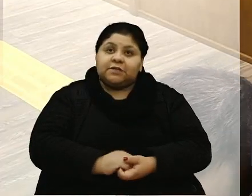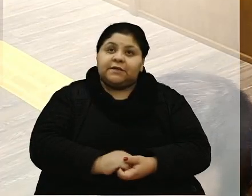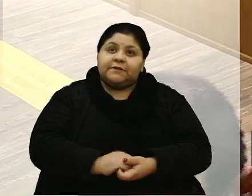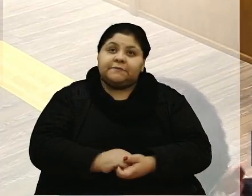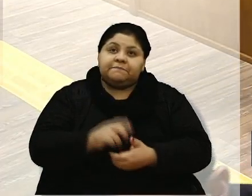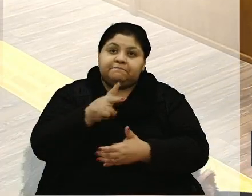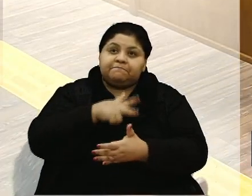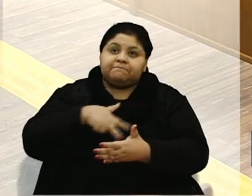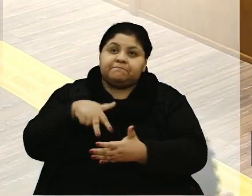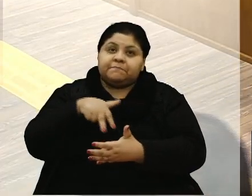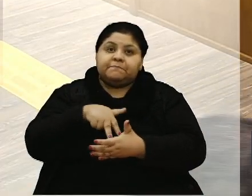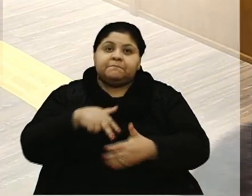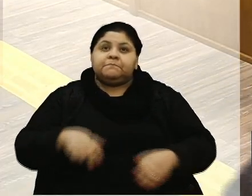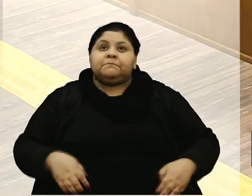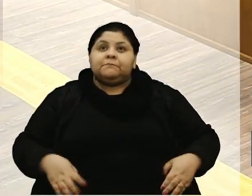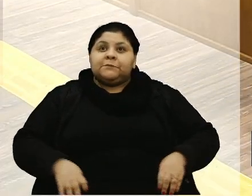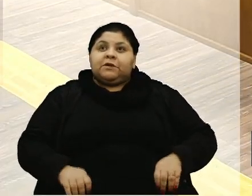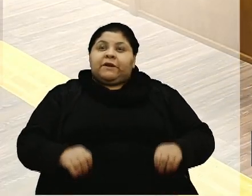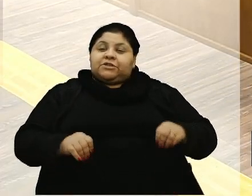Na tribuna.